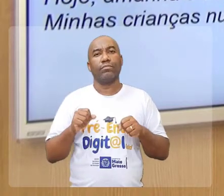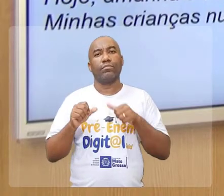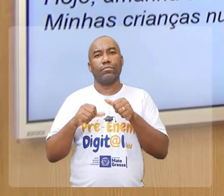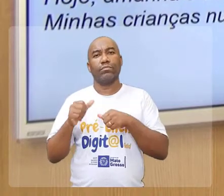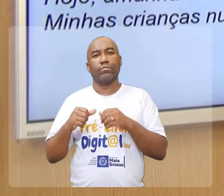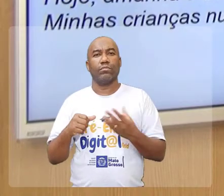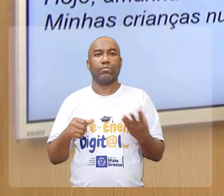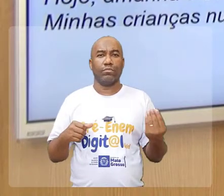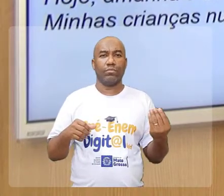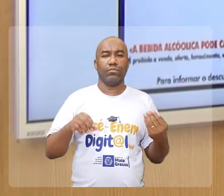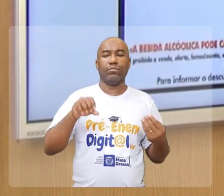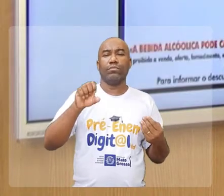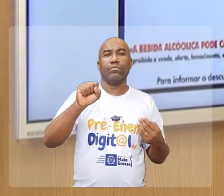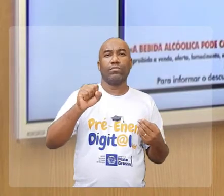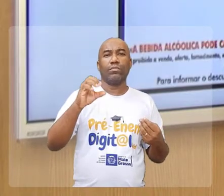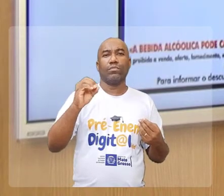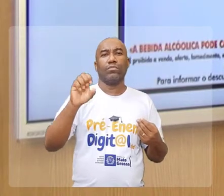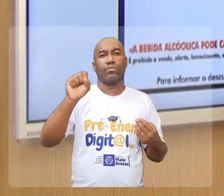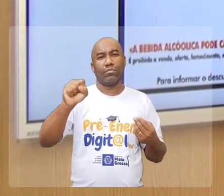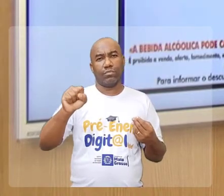pode ir para o plural.